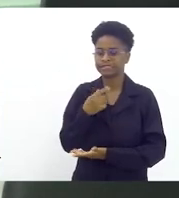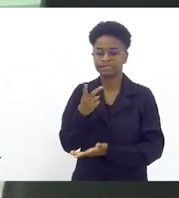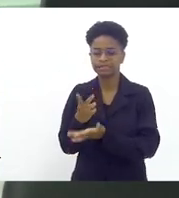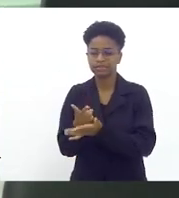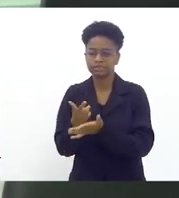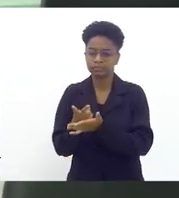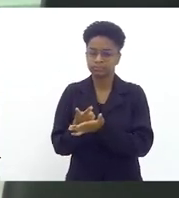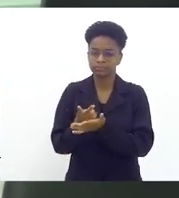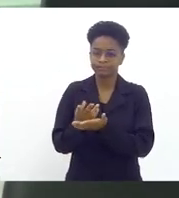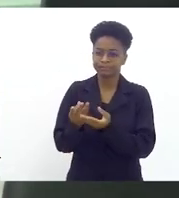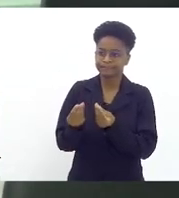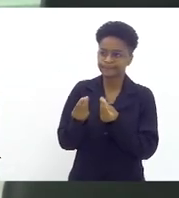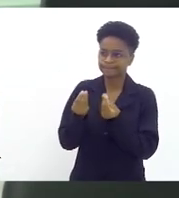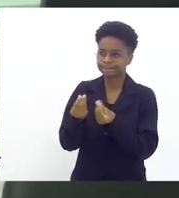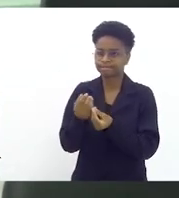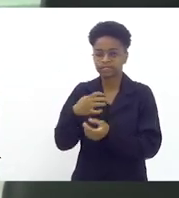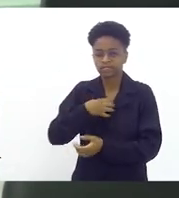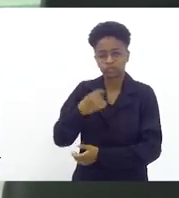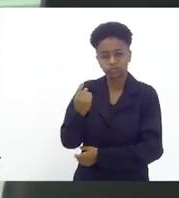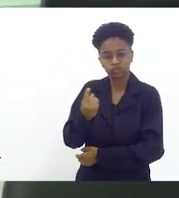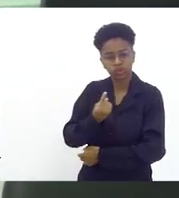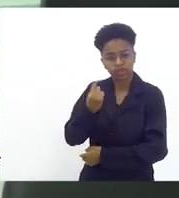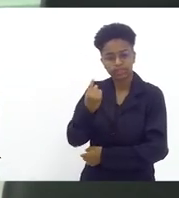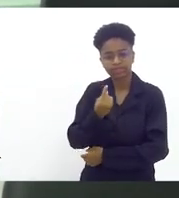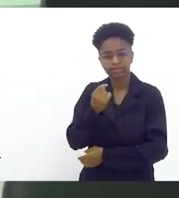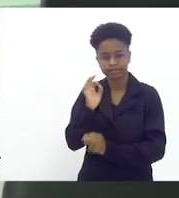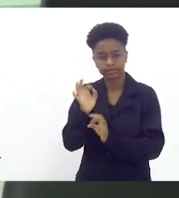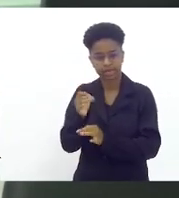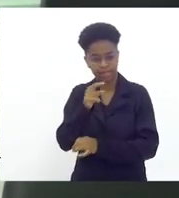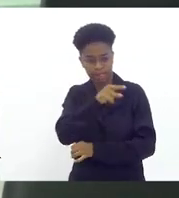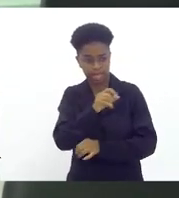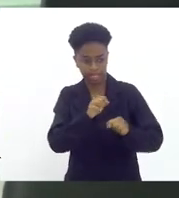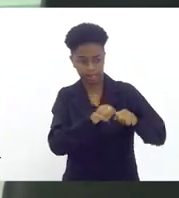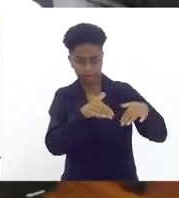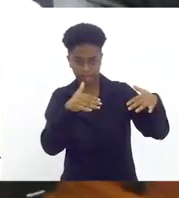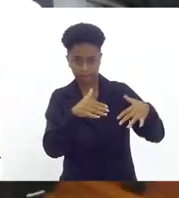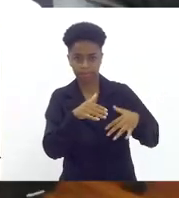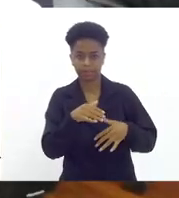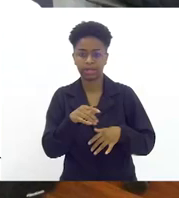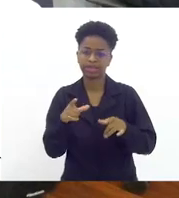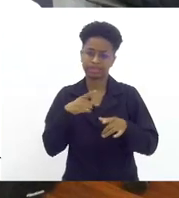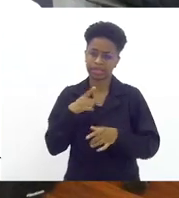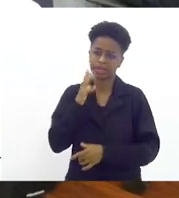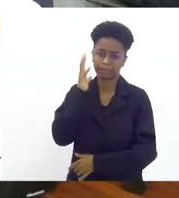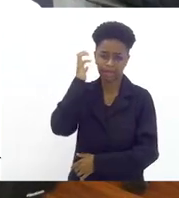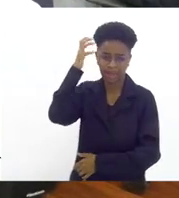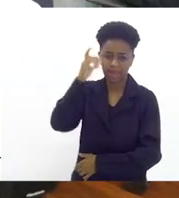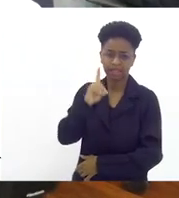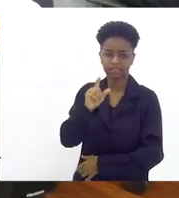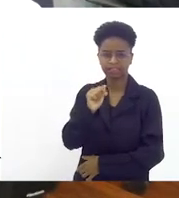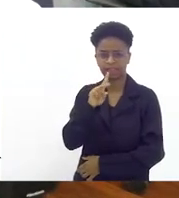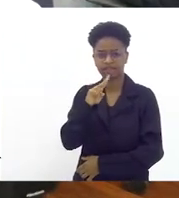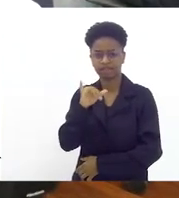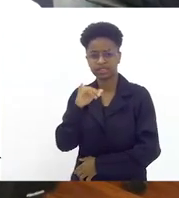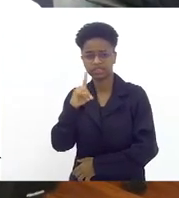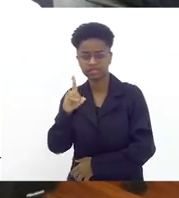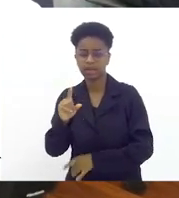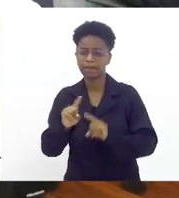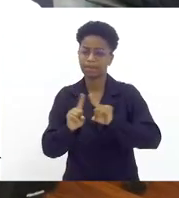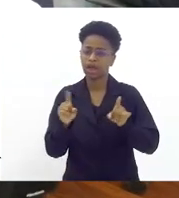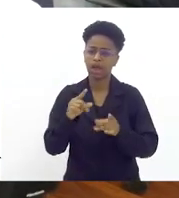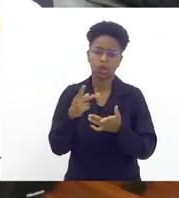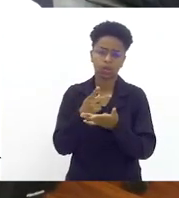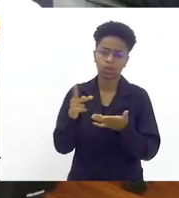restrita, né, e numa solidão muito grande, sabe, Dani, lá na Câmara Municipal, né, apesar de ter Marielle, David, e aí aconteceram várias questões, né,